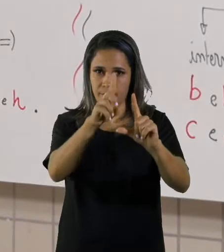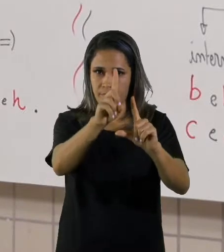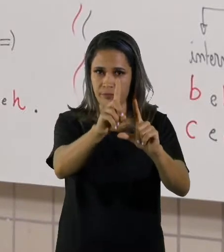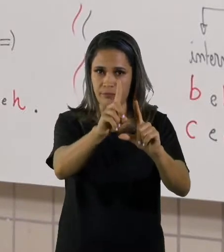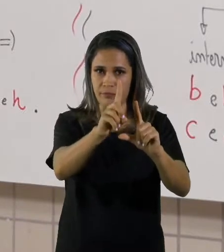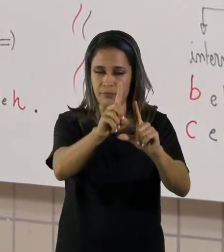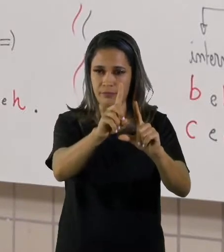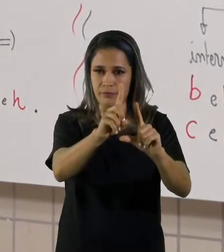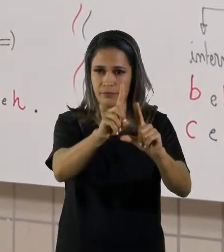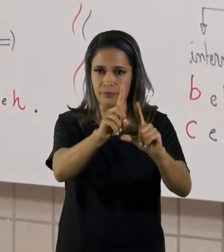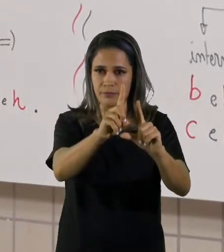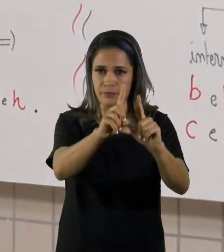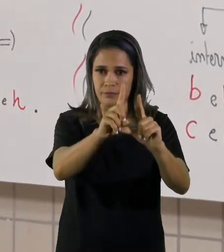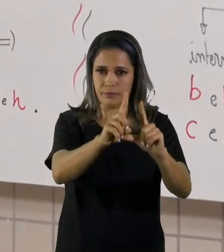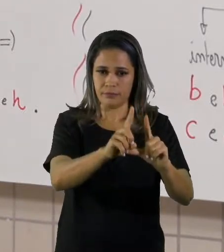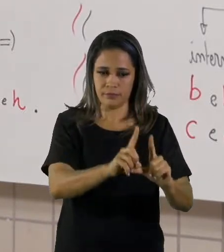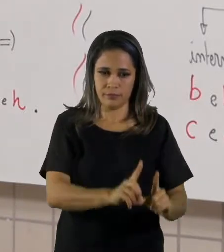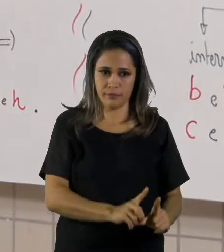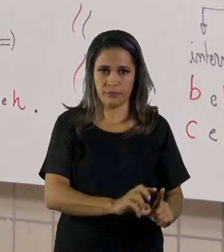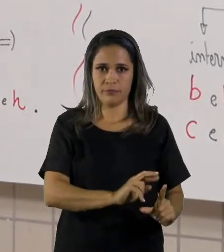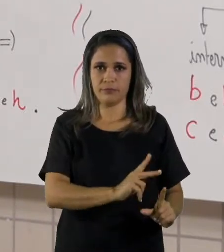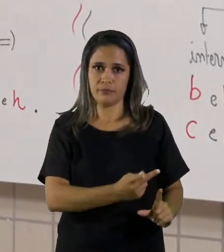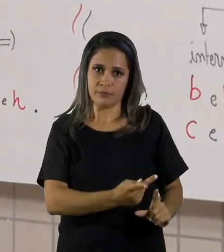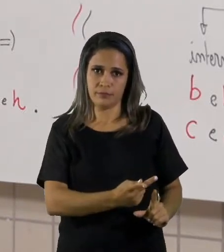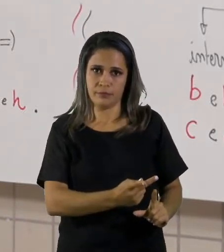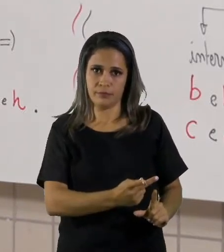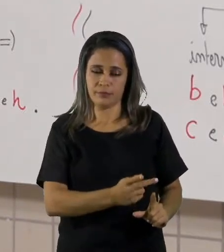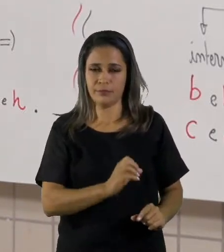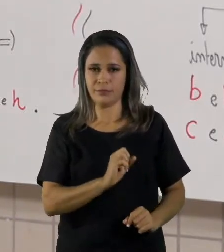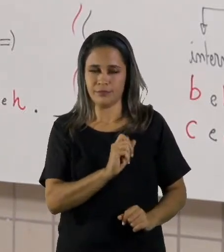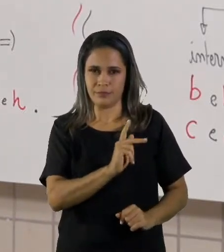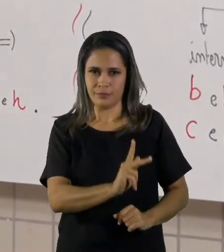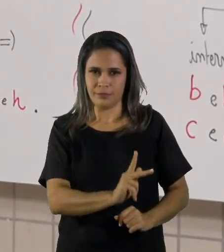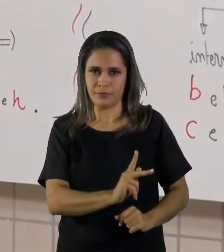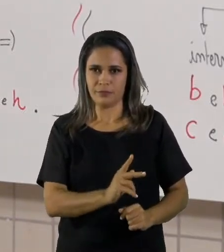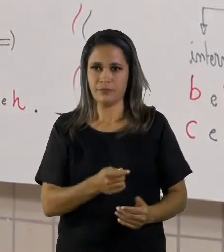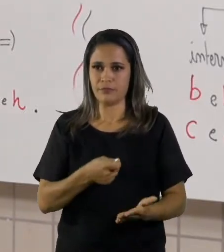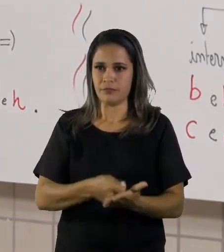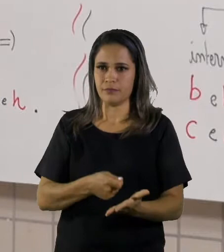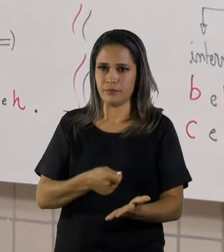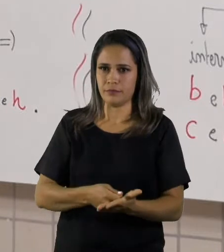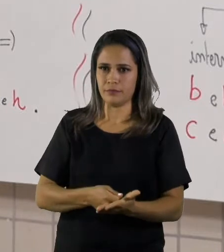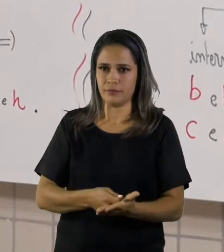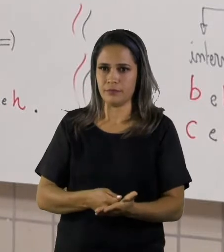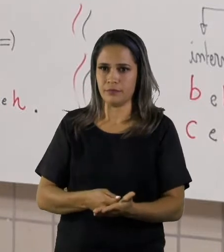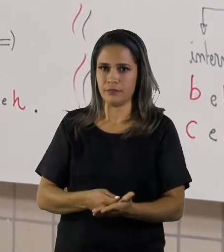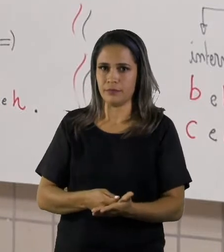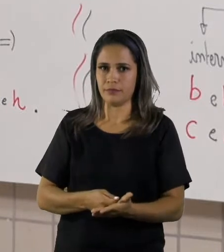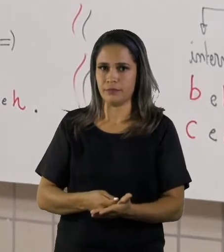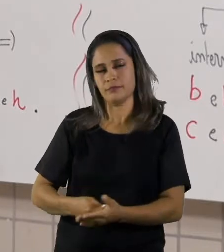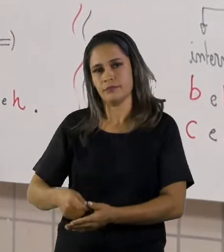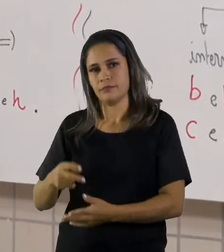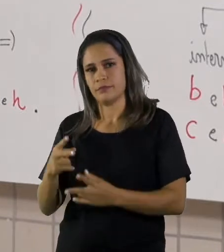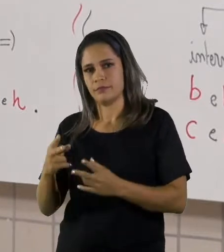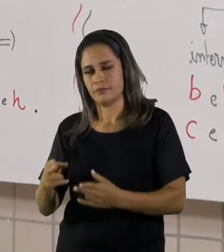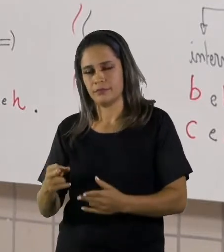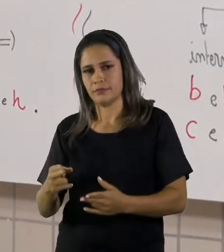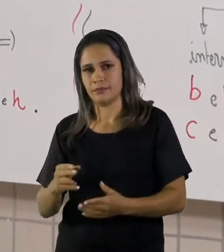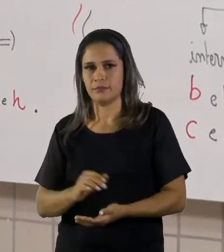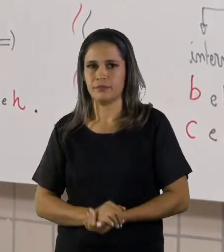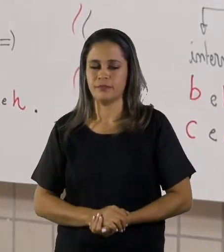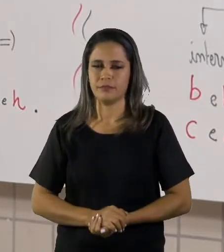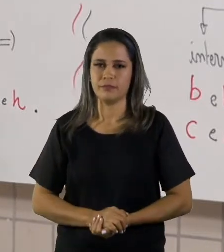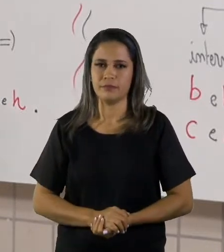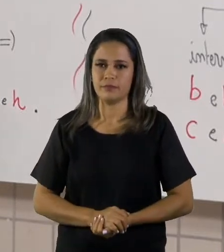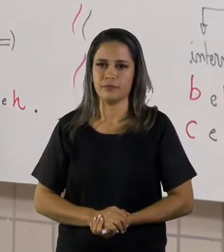ser projetado sobre o ângulo H. Ok? O que garante isso? O conceito de correspondência. Os ângulos